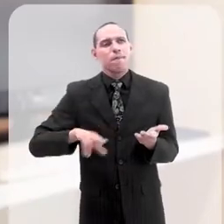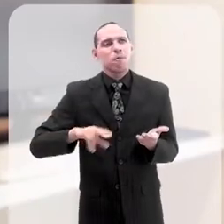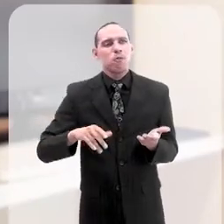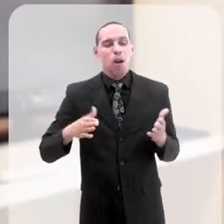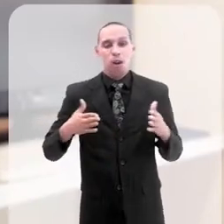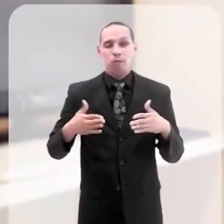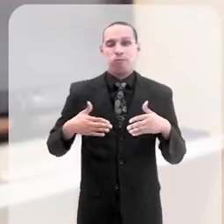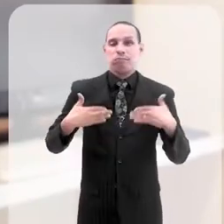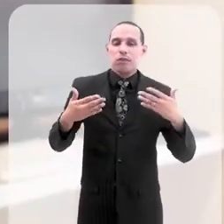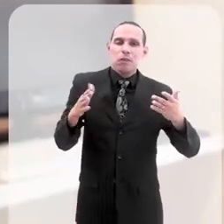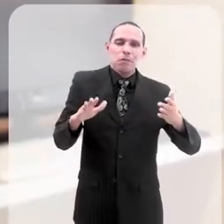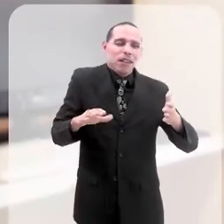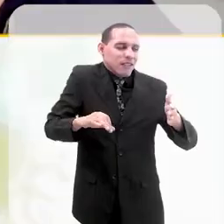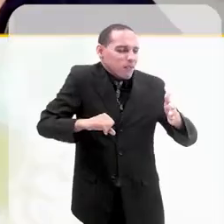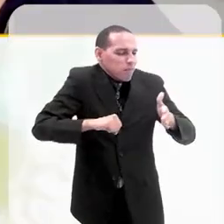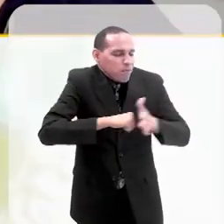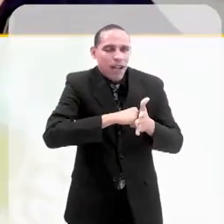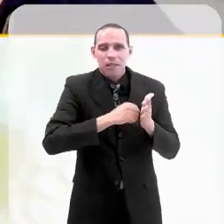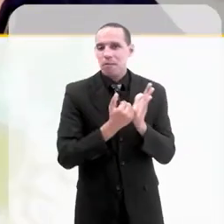mais impactante.